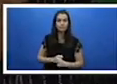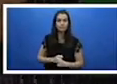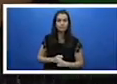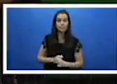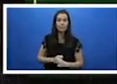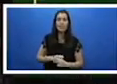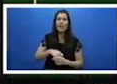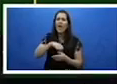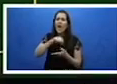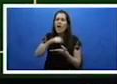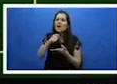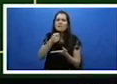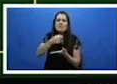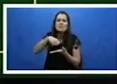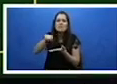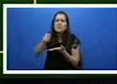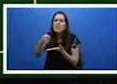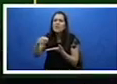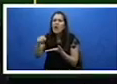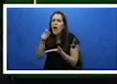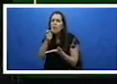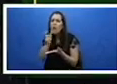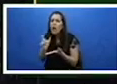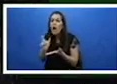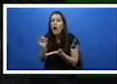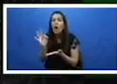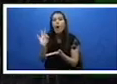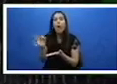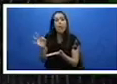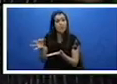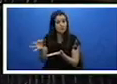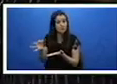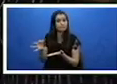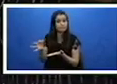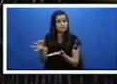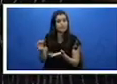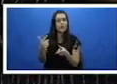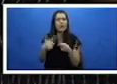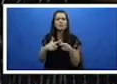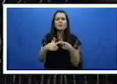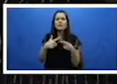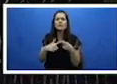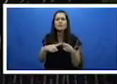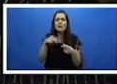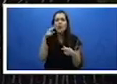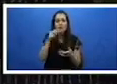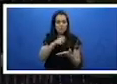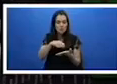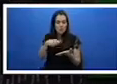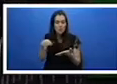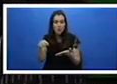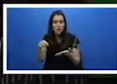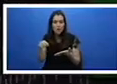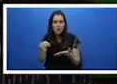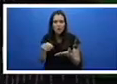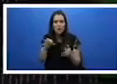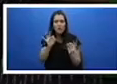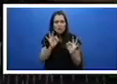A ortografia correta, né? Ao escrever a palavrinha, verifique se está